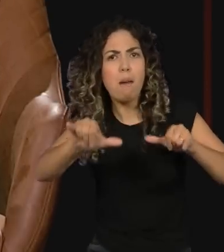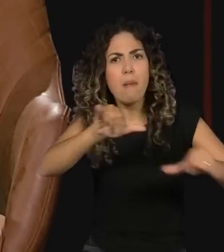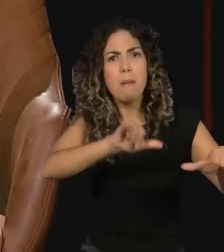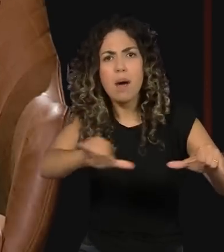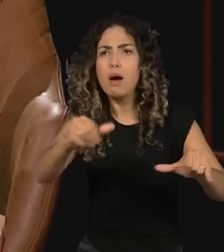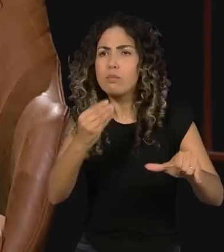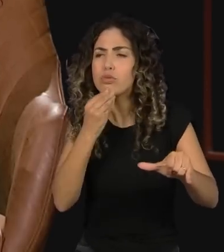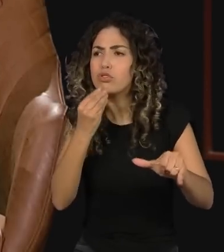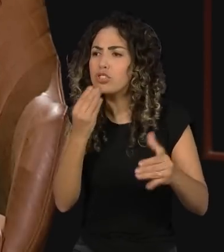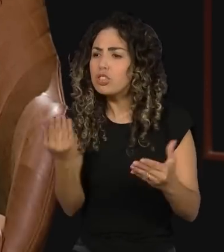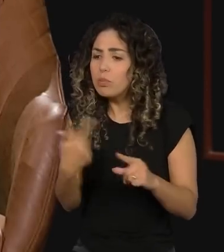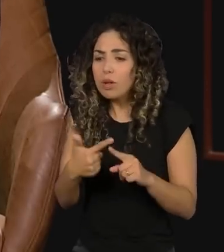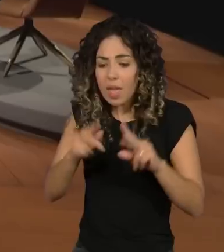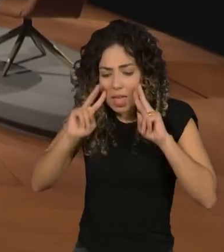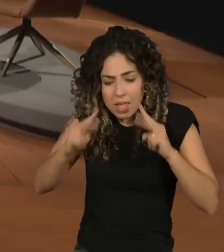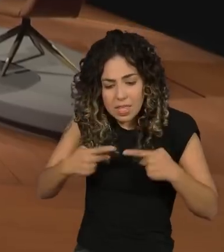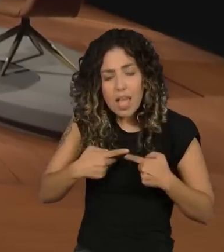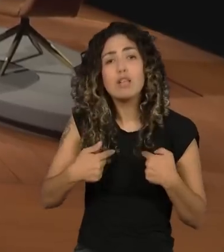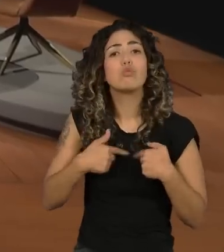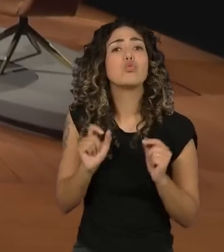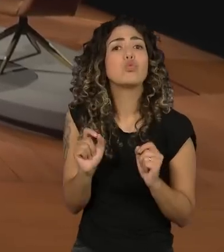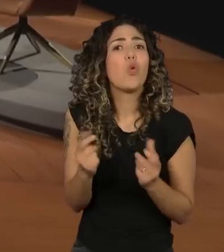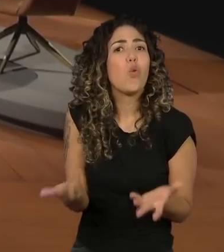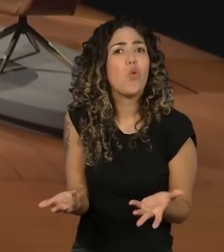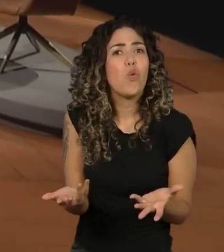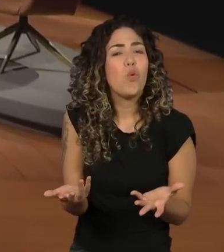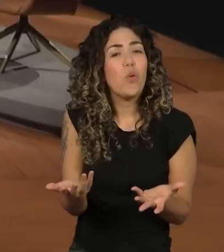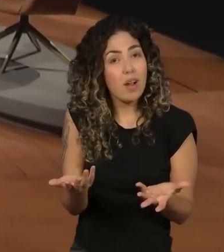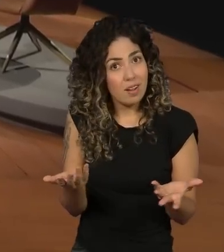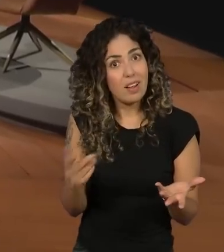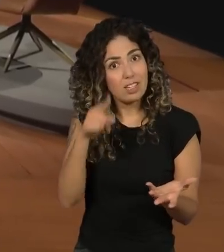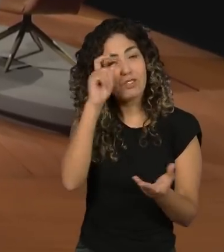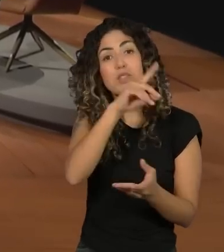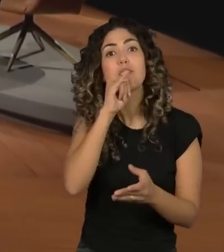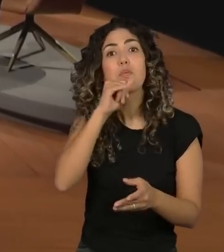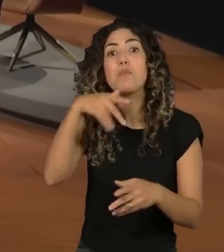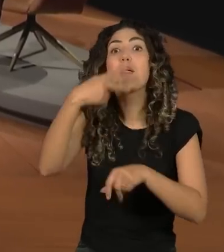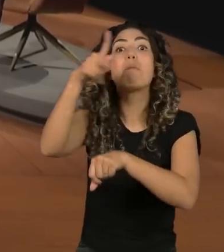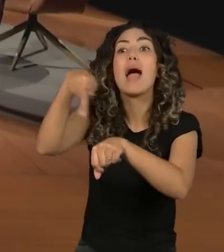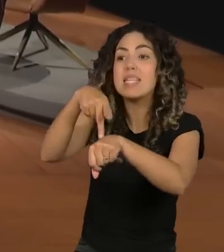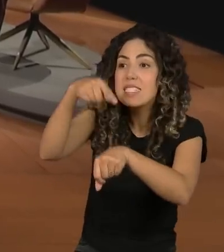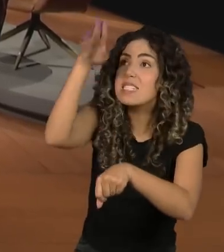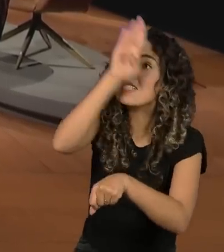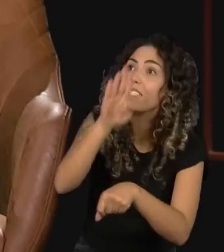Afinal, quem somos nós? Nessa pergunta tão profunda, que país é esse?